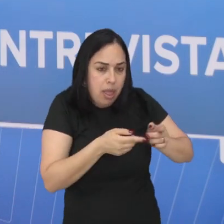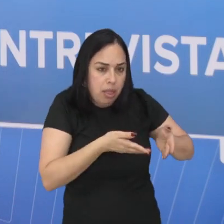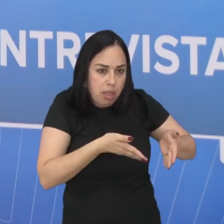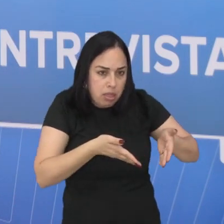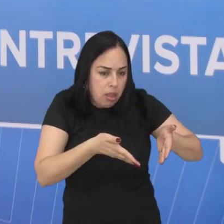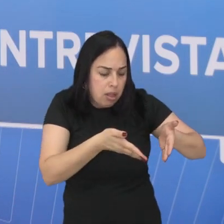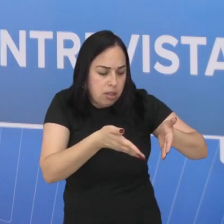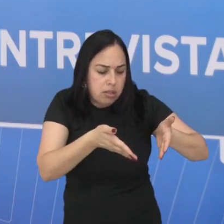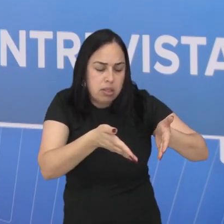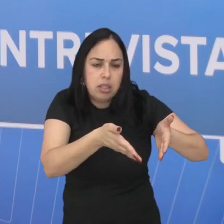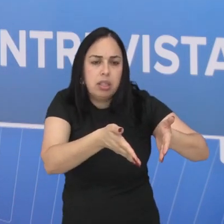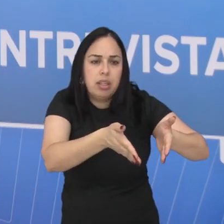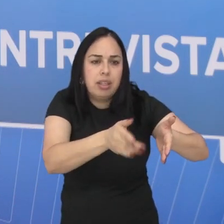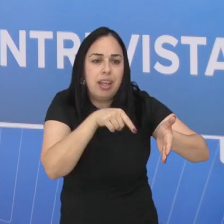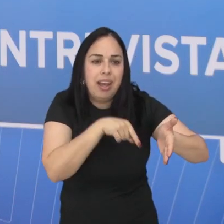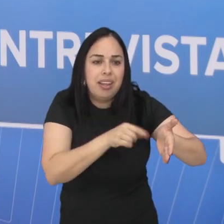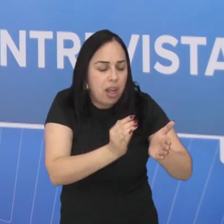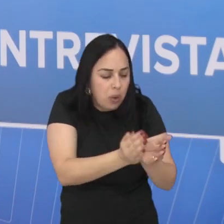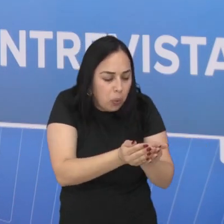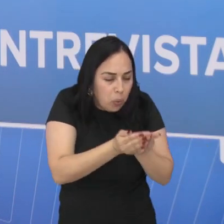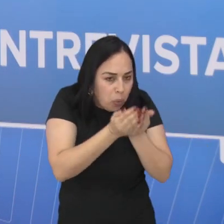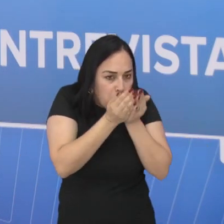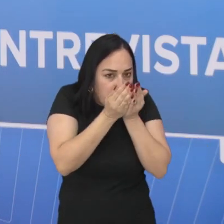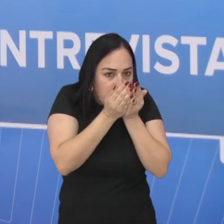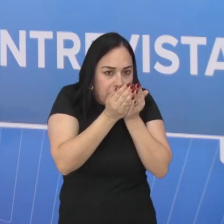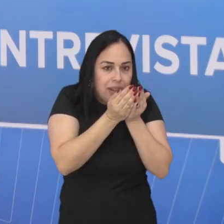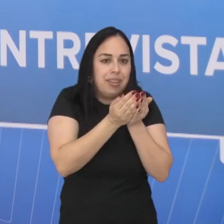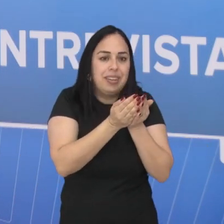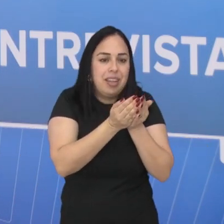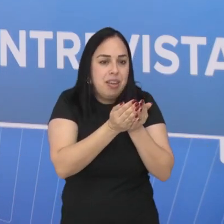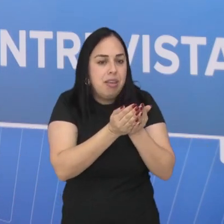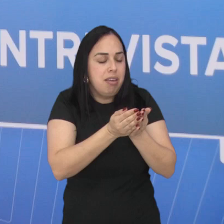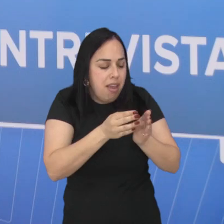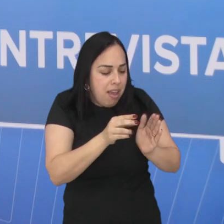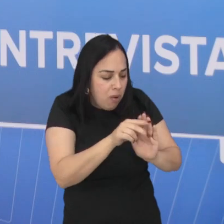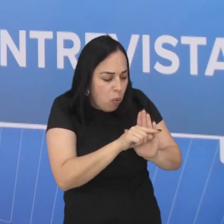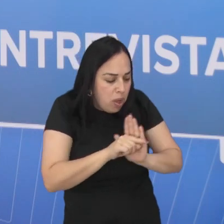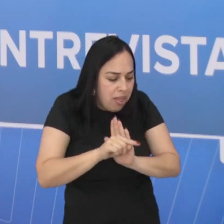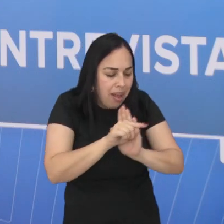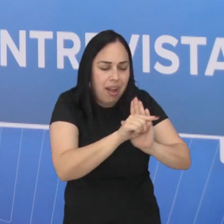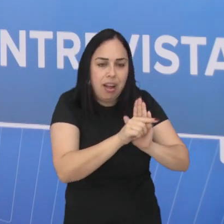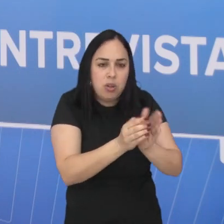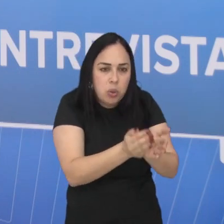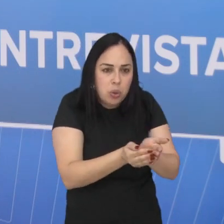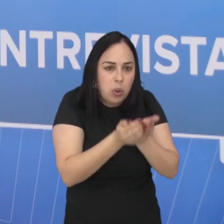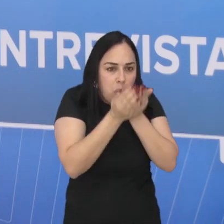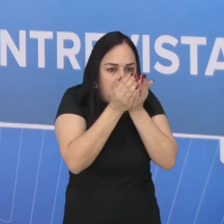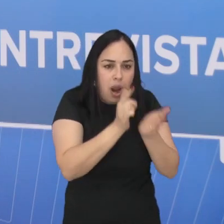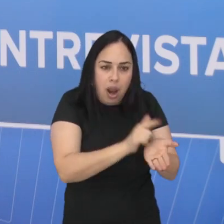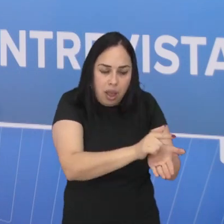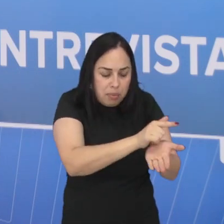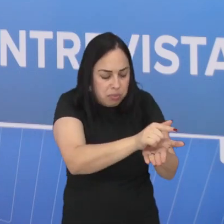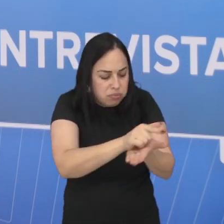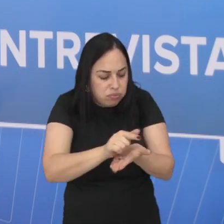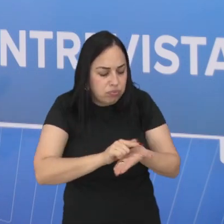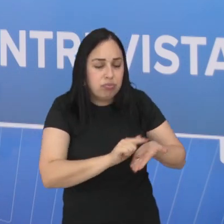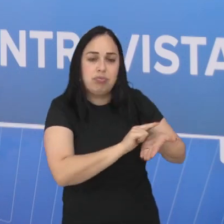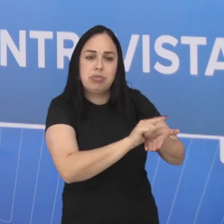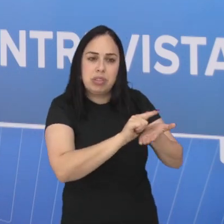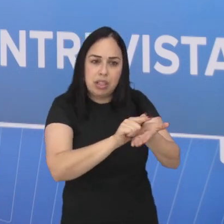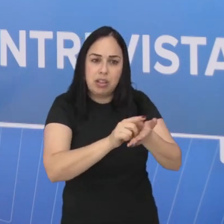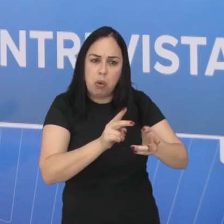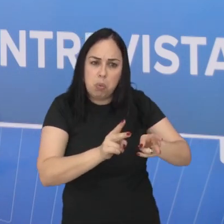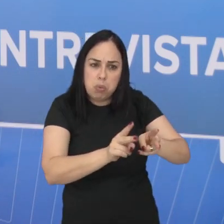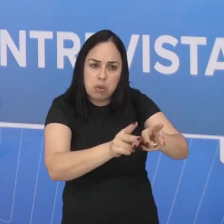bem extenso em questão de tempo, que seria o projeto Revitalização de Nascentes. Então esse projeto ele faz a revitalização